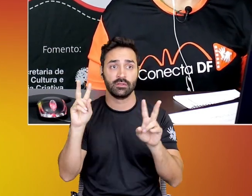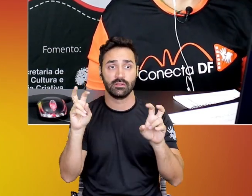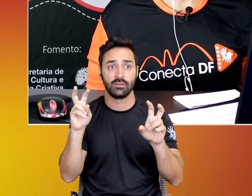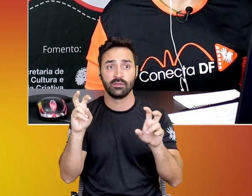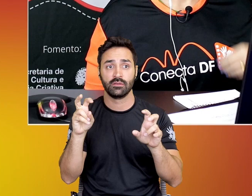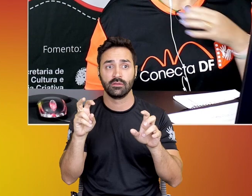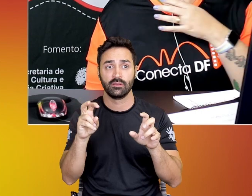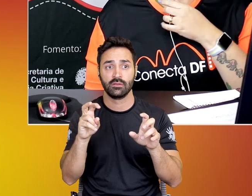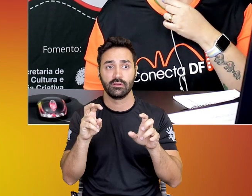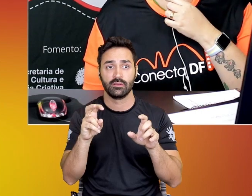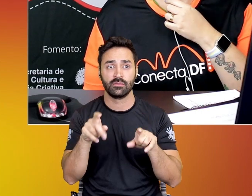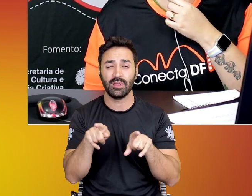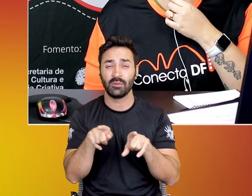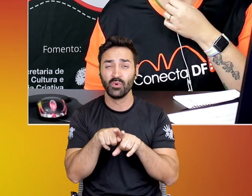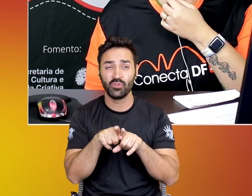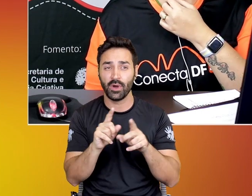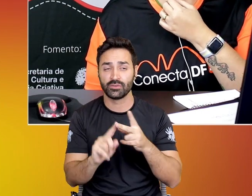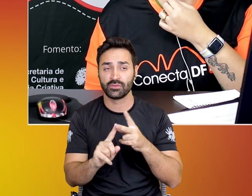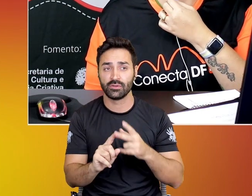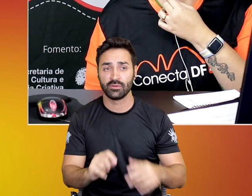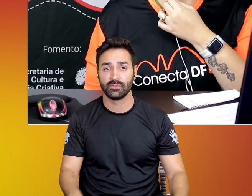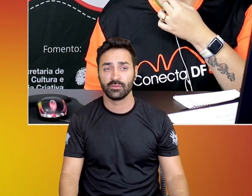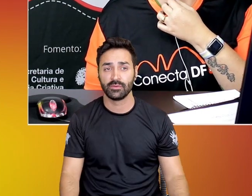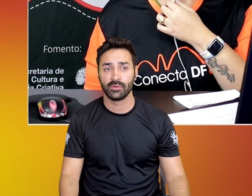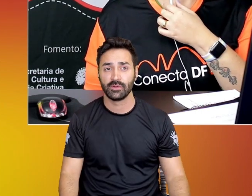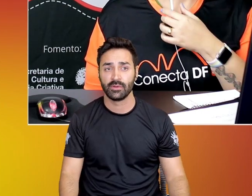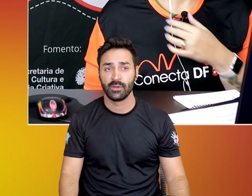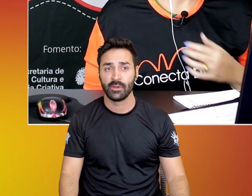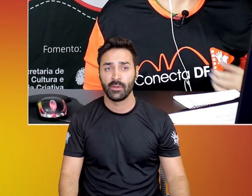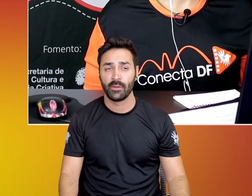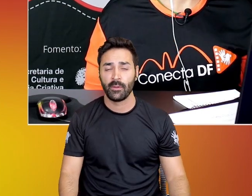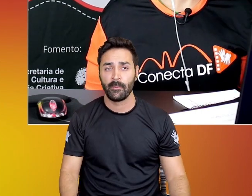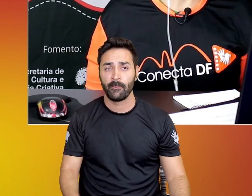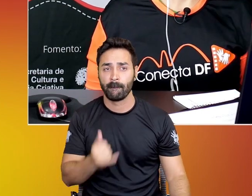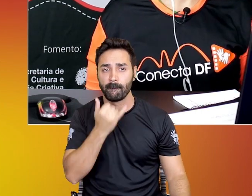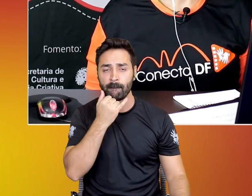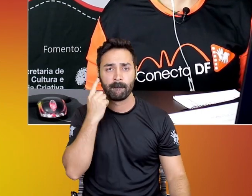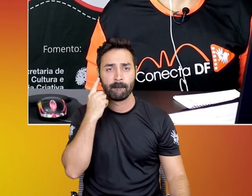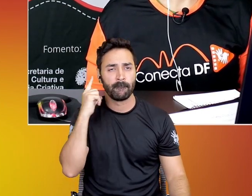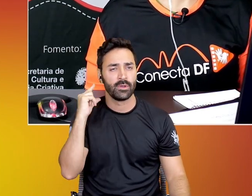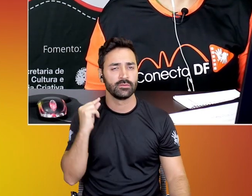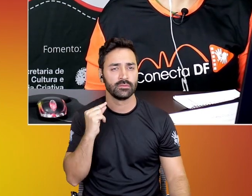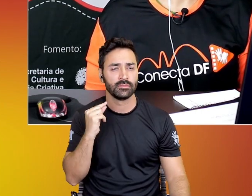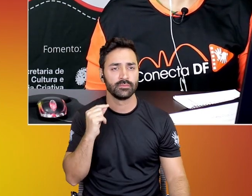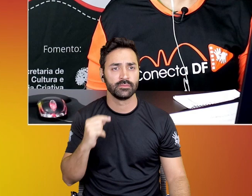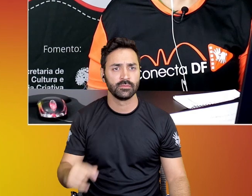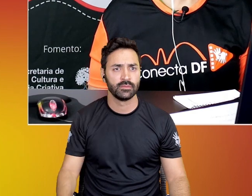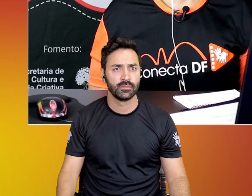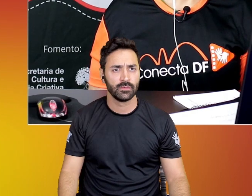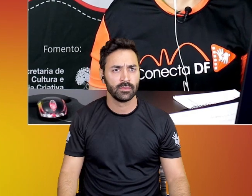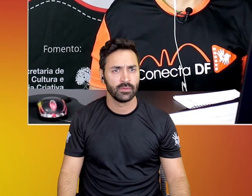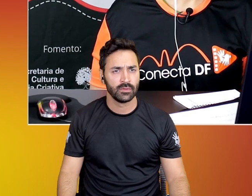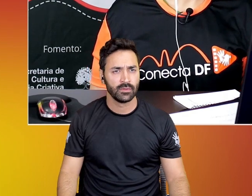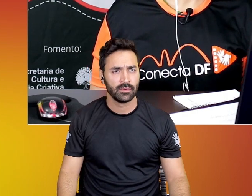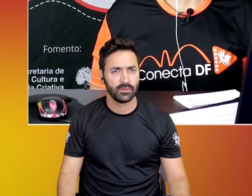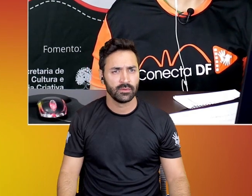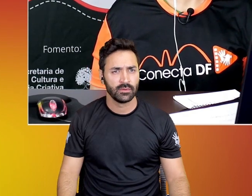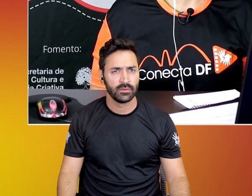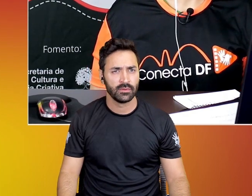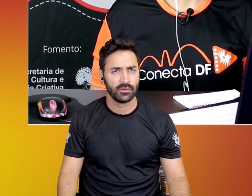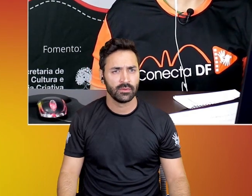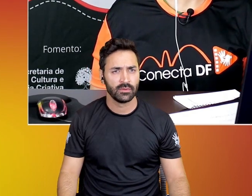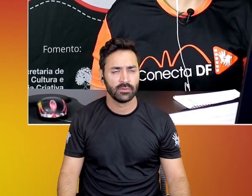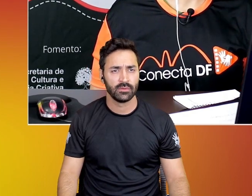superior. Se em departamentos públicos, quando acontecer concursos para áreas de intérpretes, é necessário